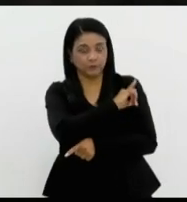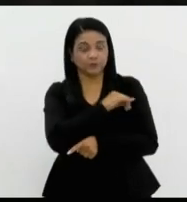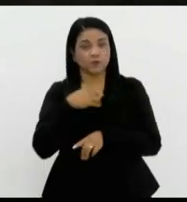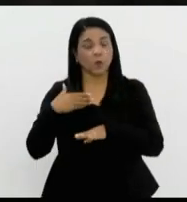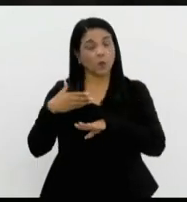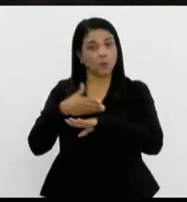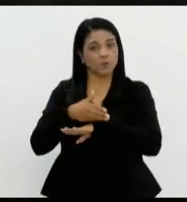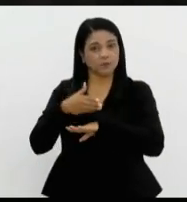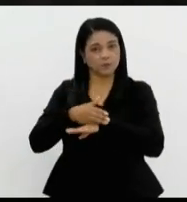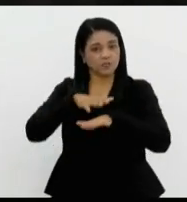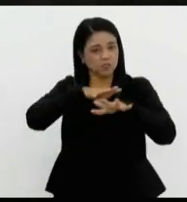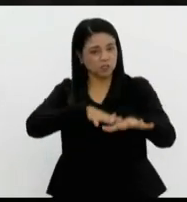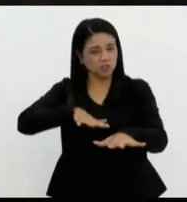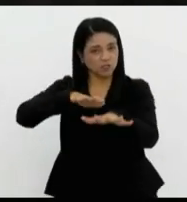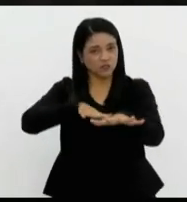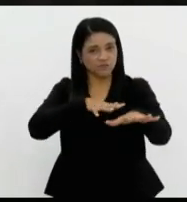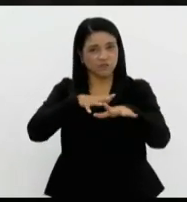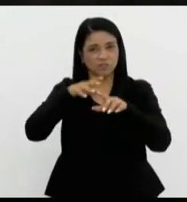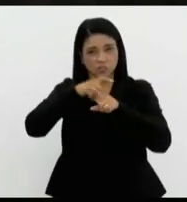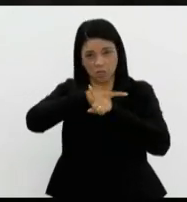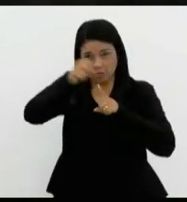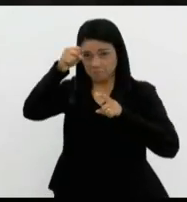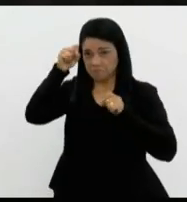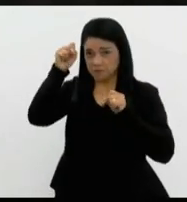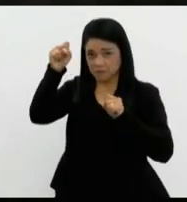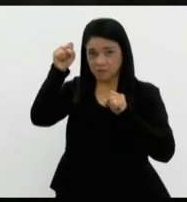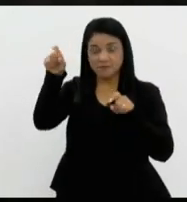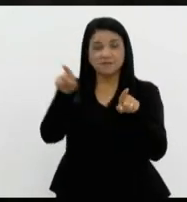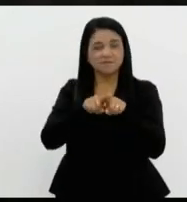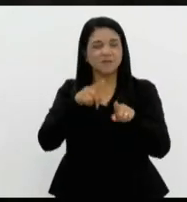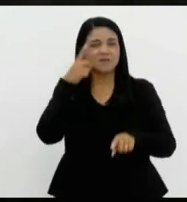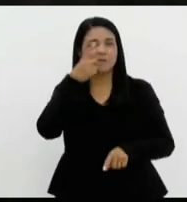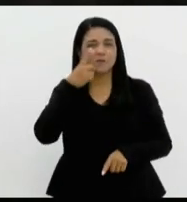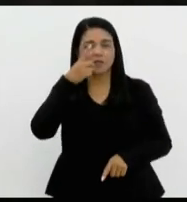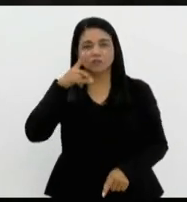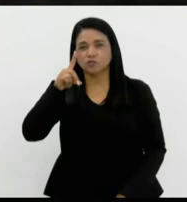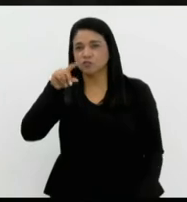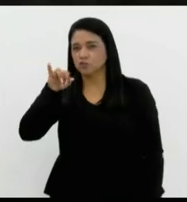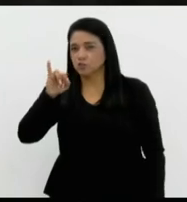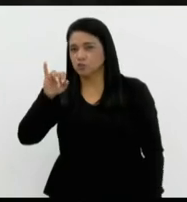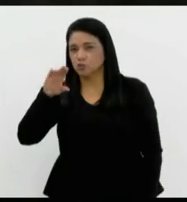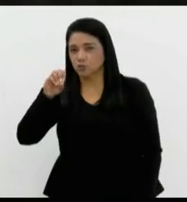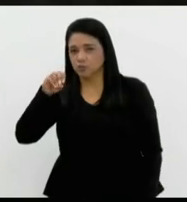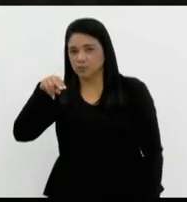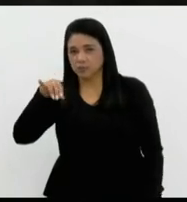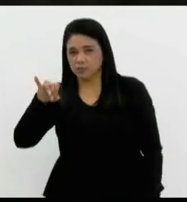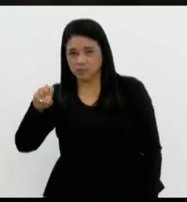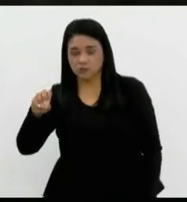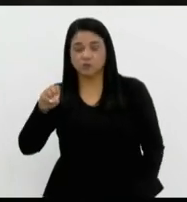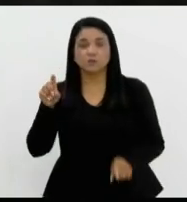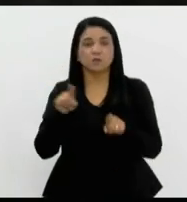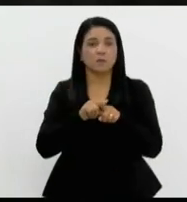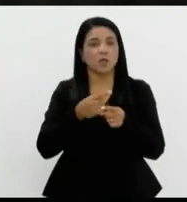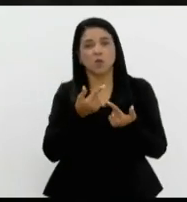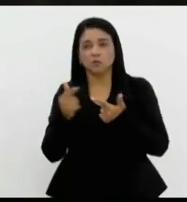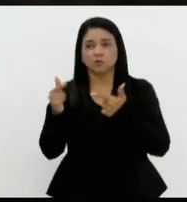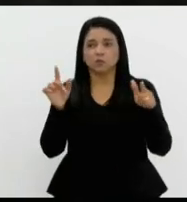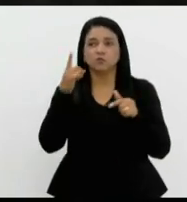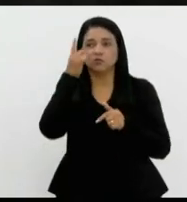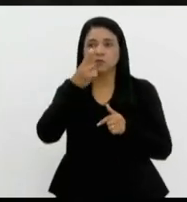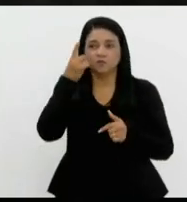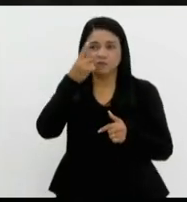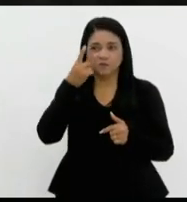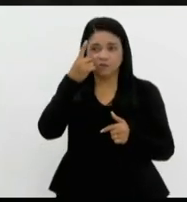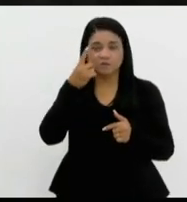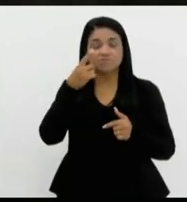do desfile das campeãs, deputado Dionísio Lins também, e tantos outros deputados e deputadas, e fiquei